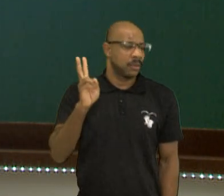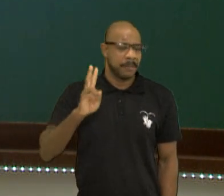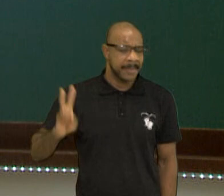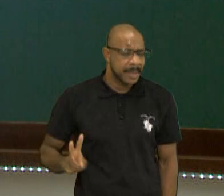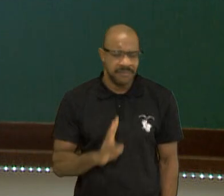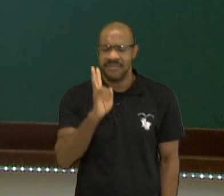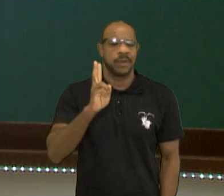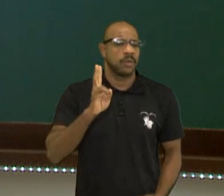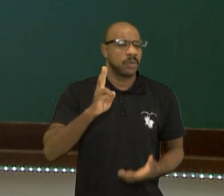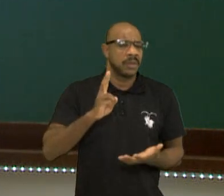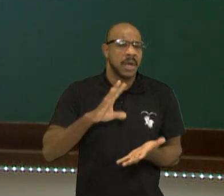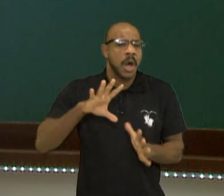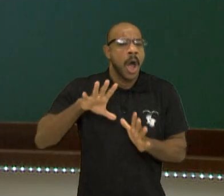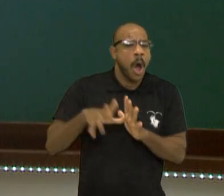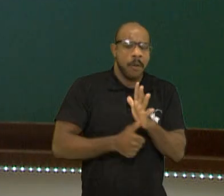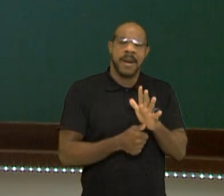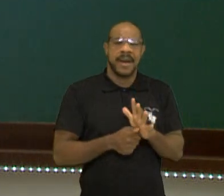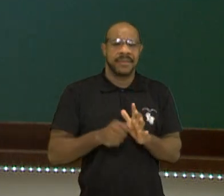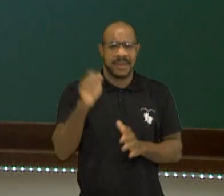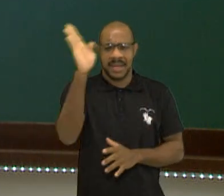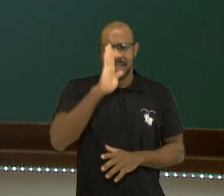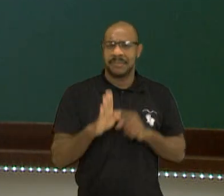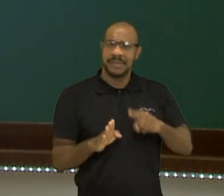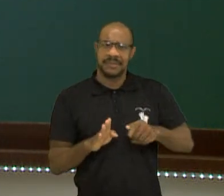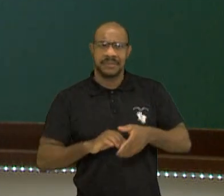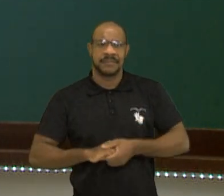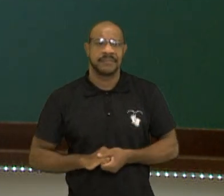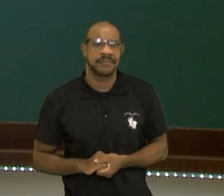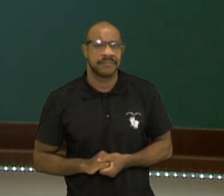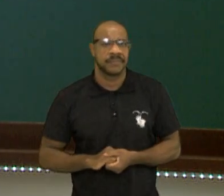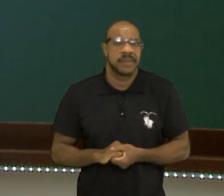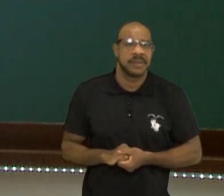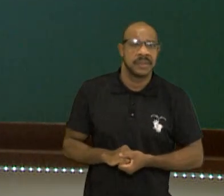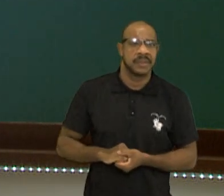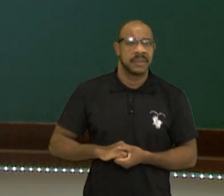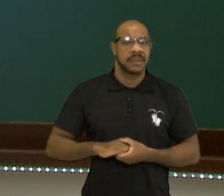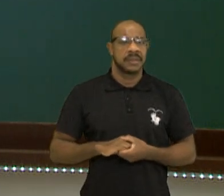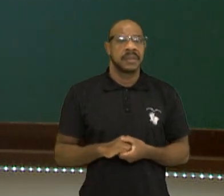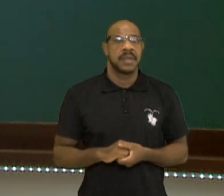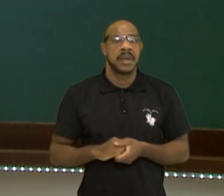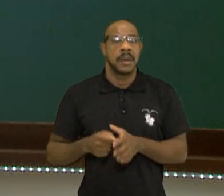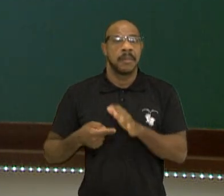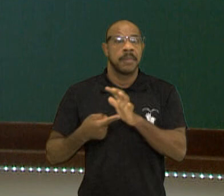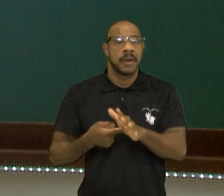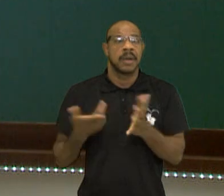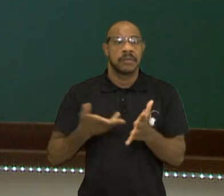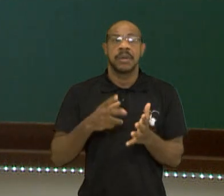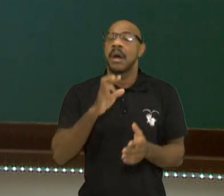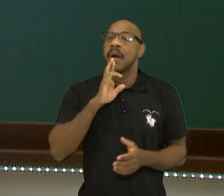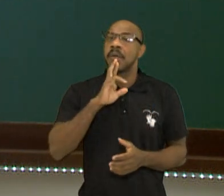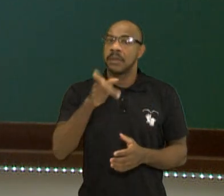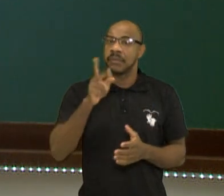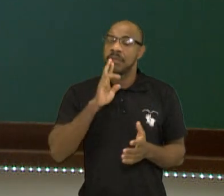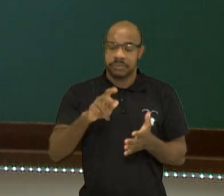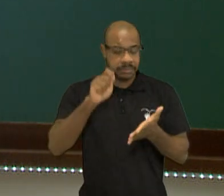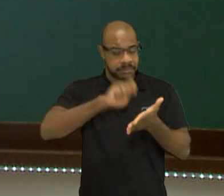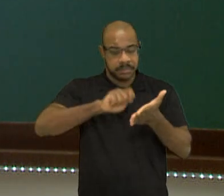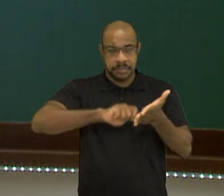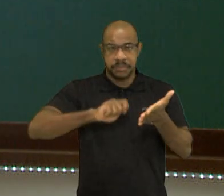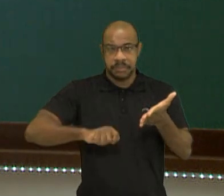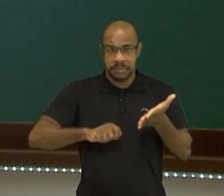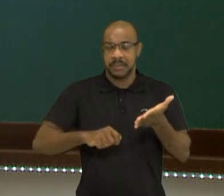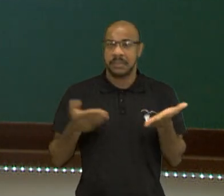Qual é a perspectiva sobre os indígenas apresentada nesse trecho? Justifique sua resposta escrevendo um parágrafo em seu